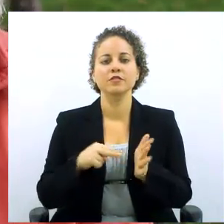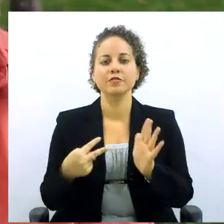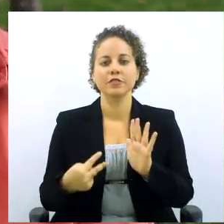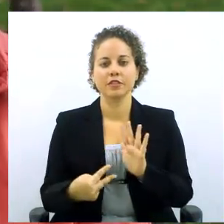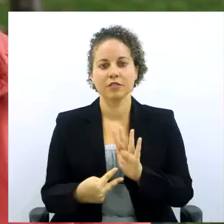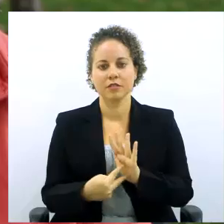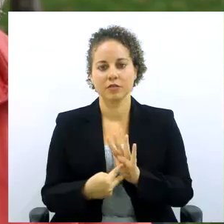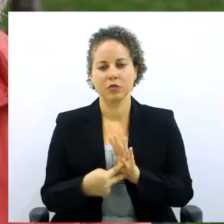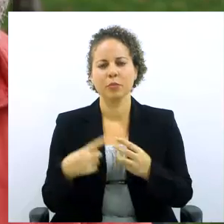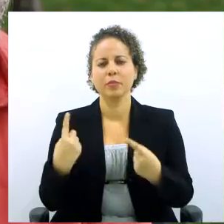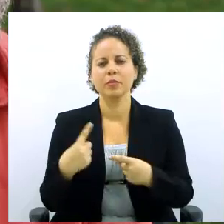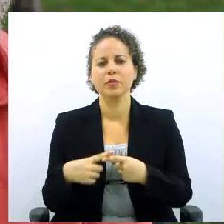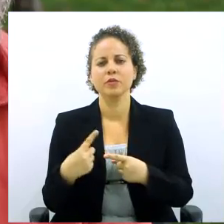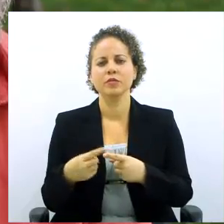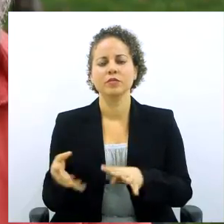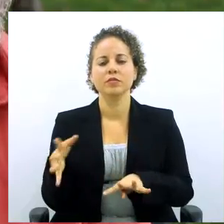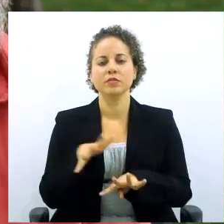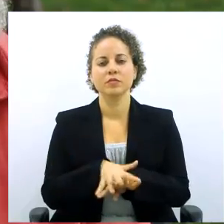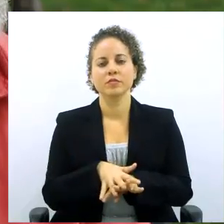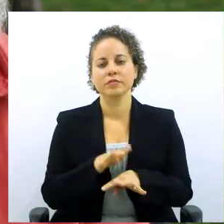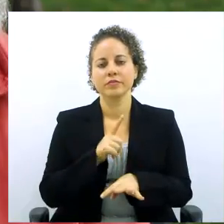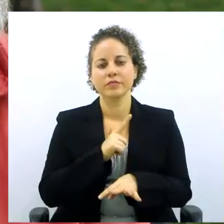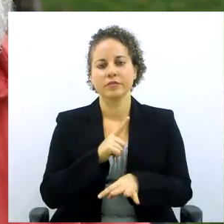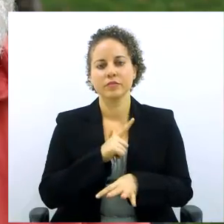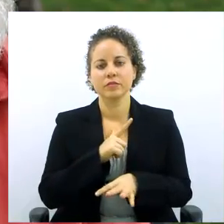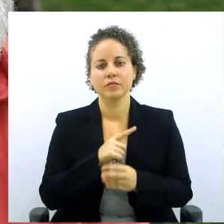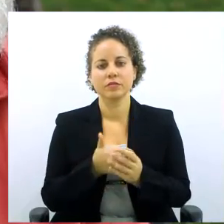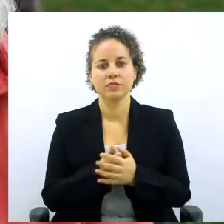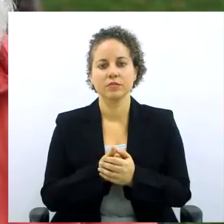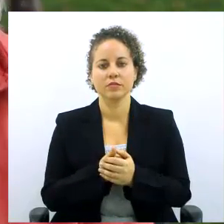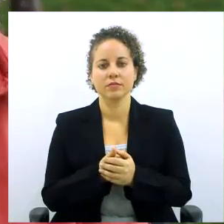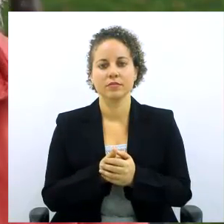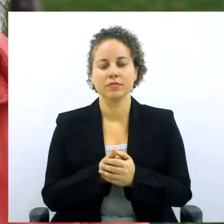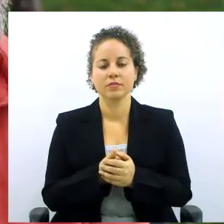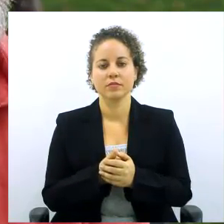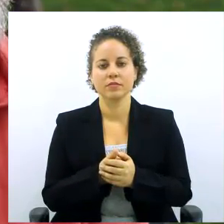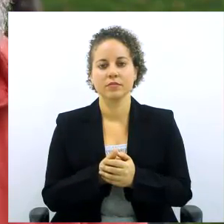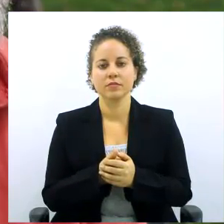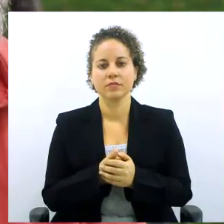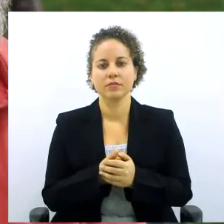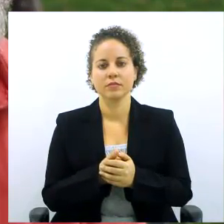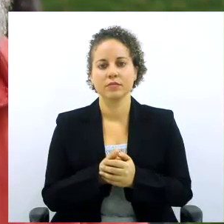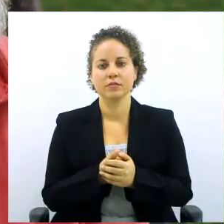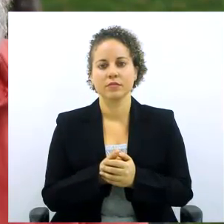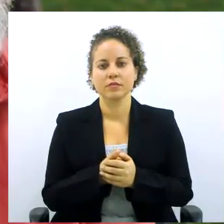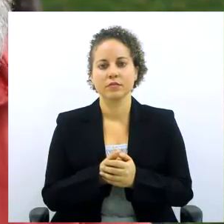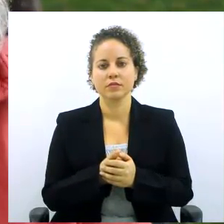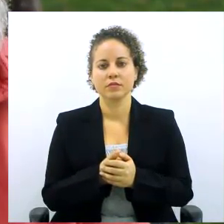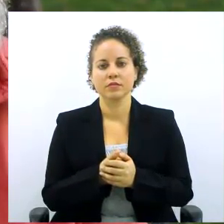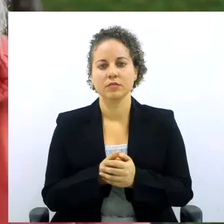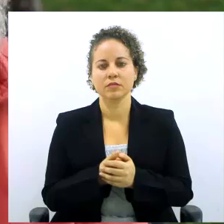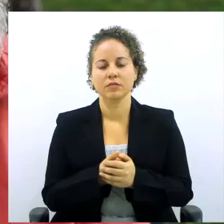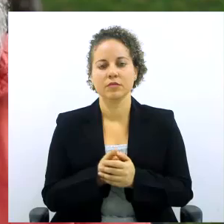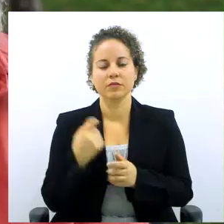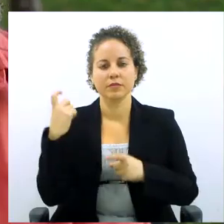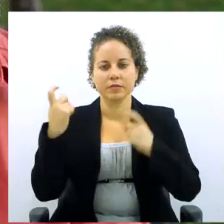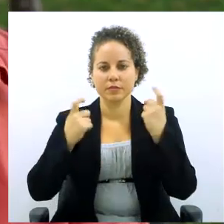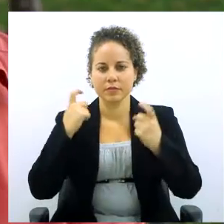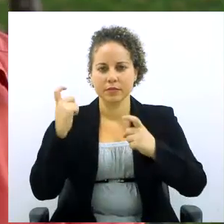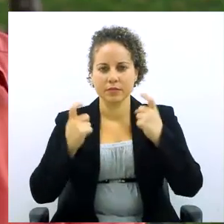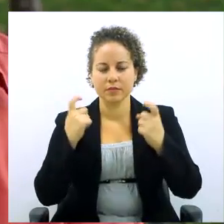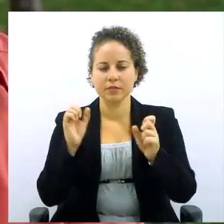que se falar em inclusão? Inclusão em quê? Né? Você está se preocupando,